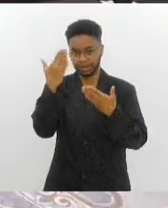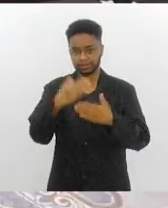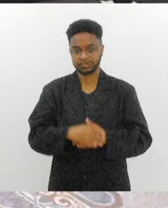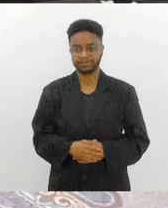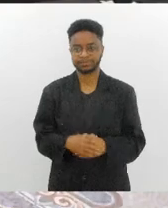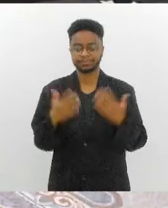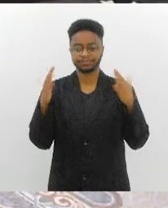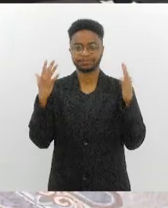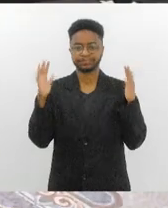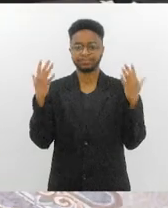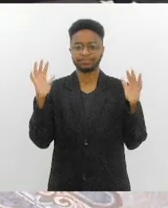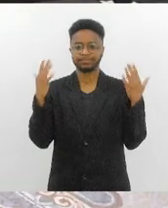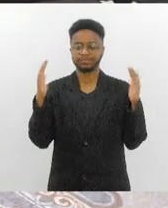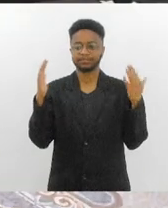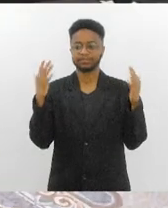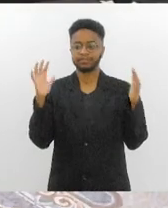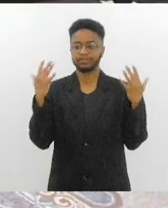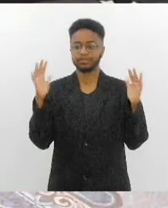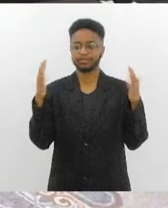obrigado.